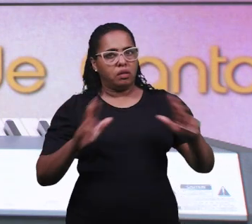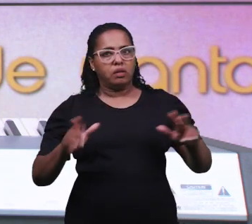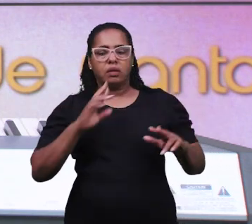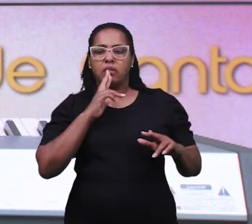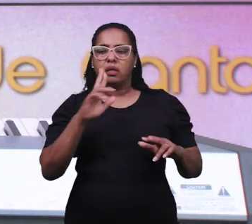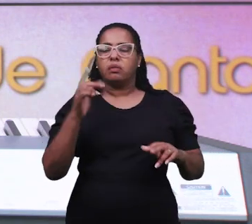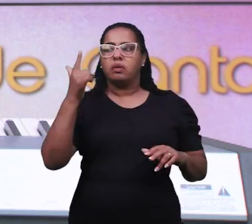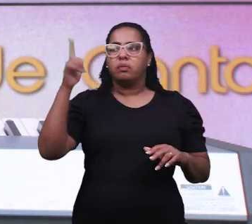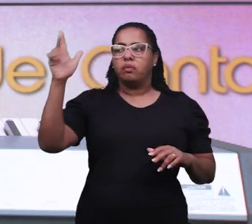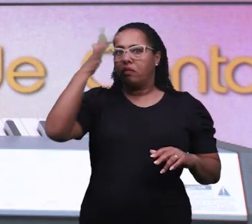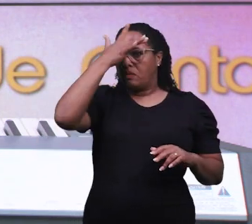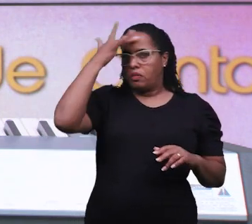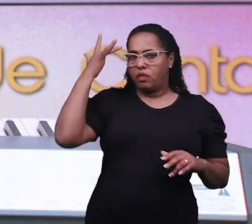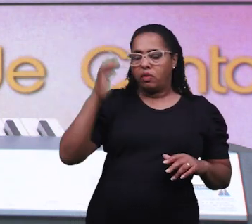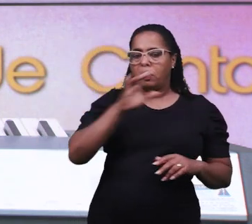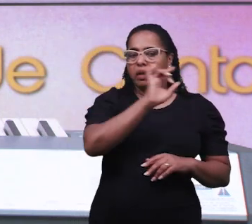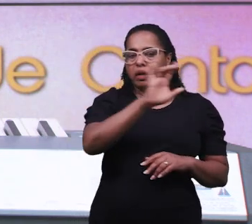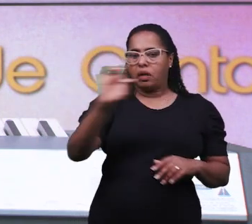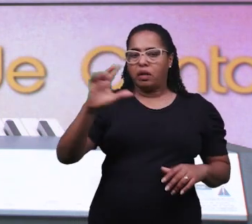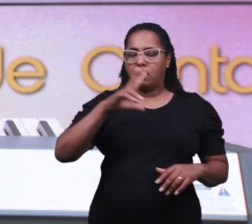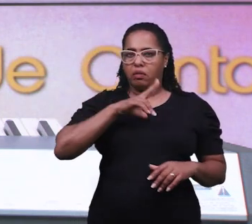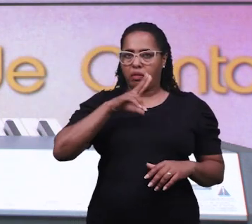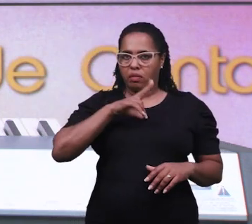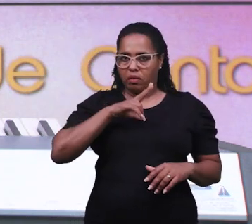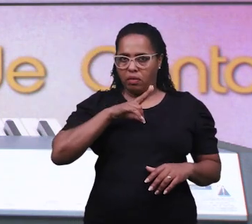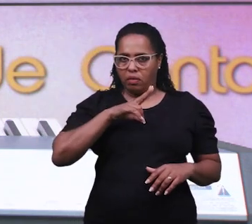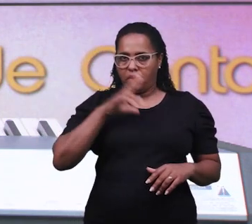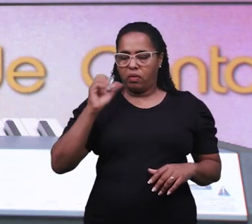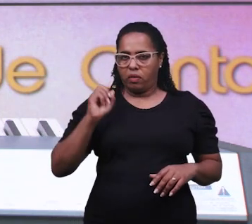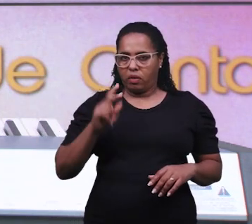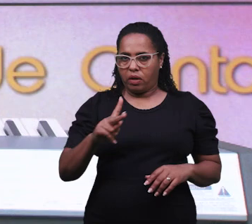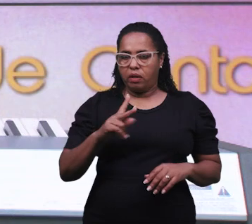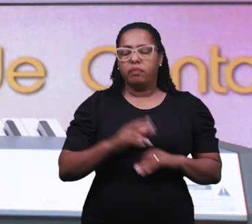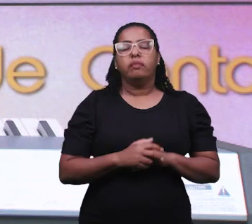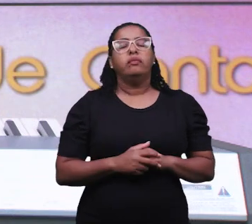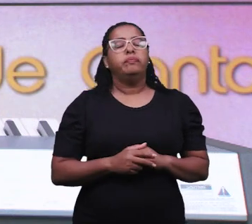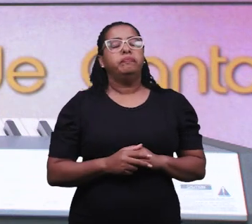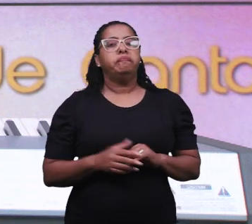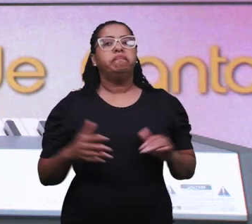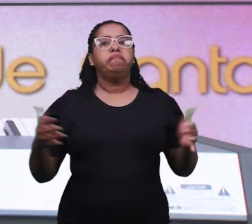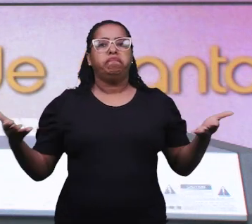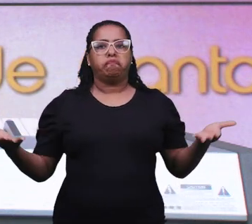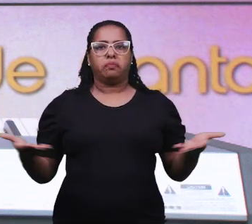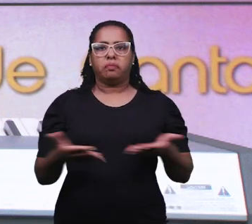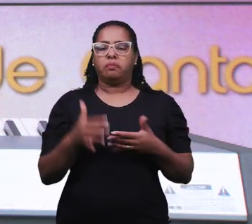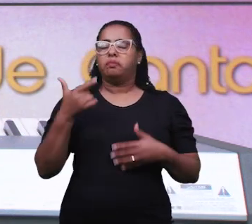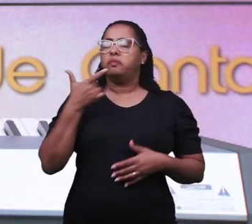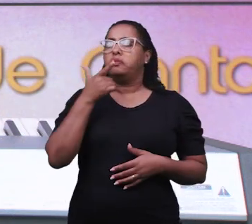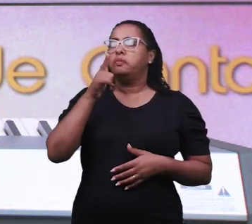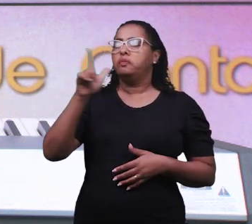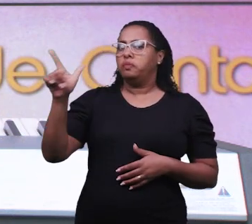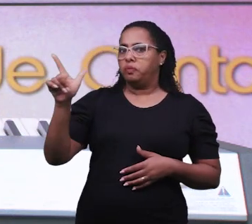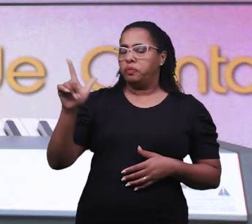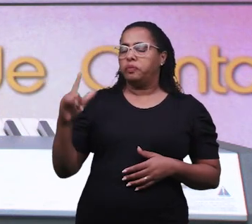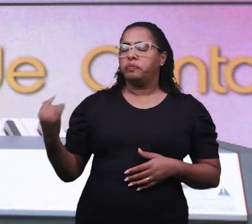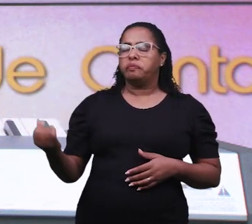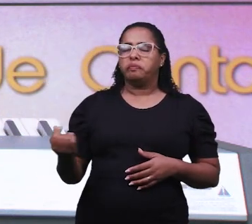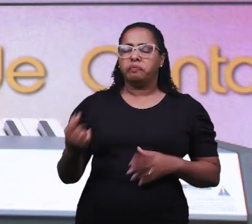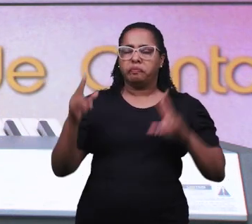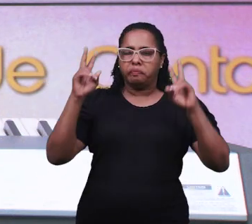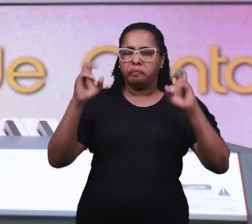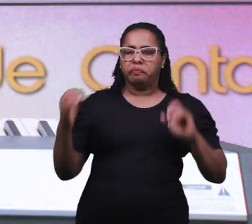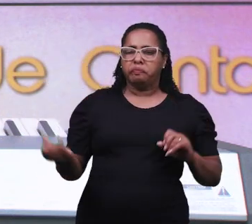da resposta de outra pessoa. Cada corpo é individual. Vamos agora a uma outra questão também